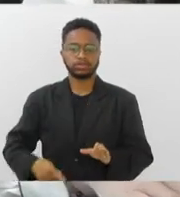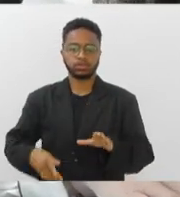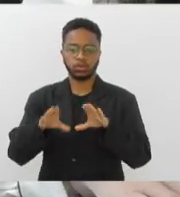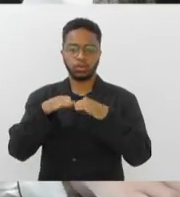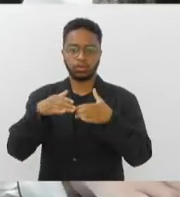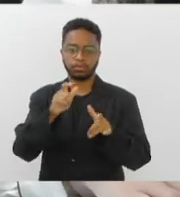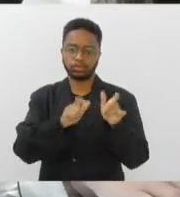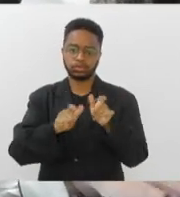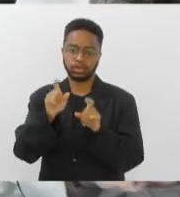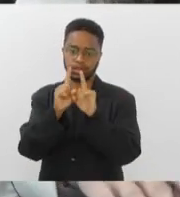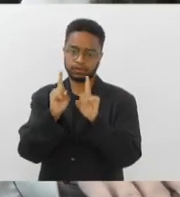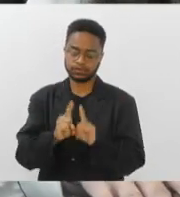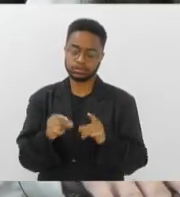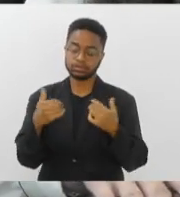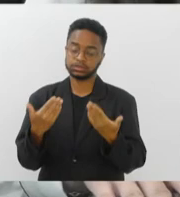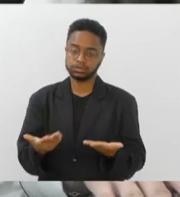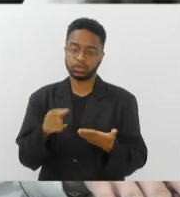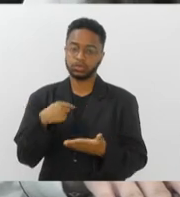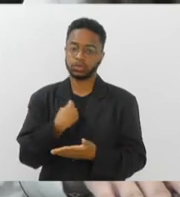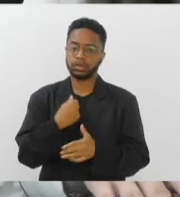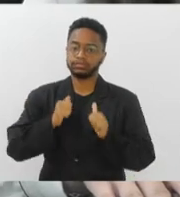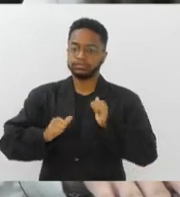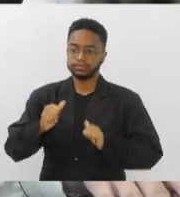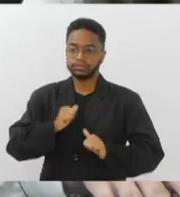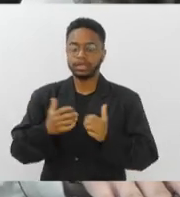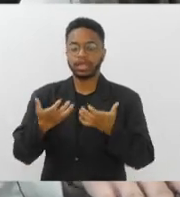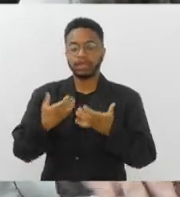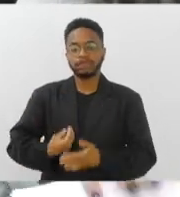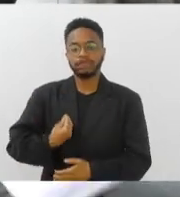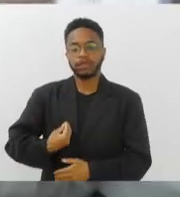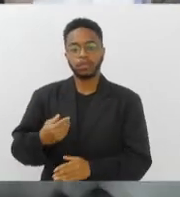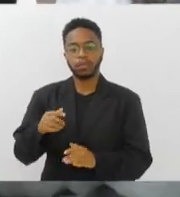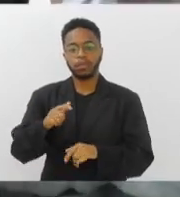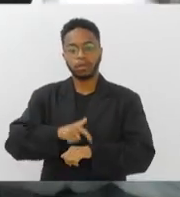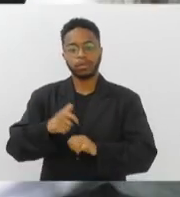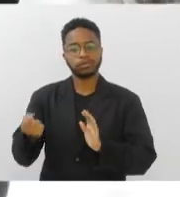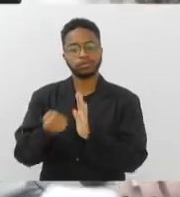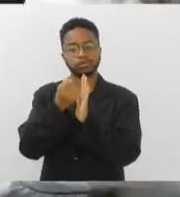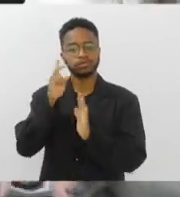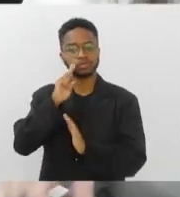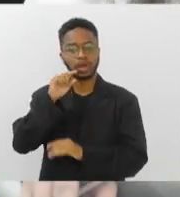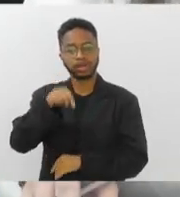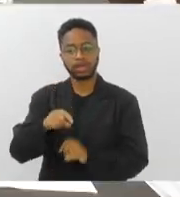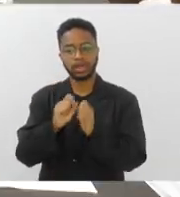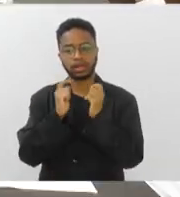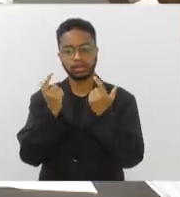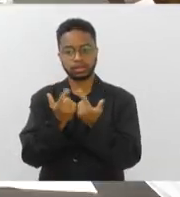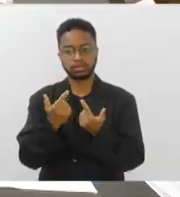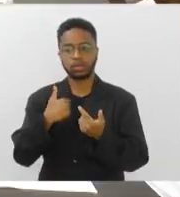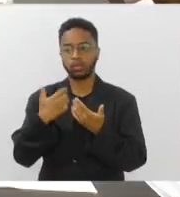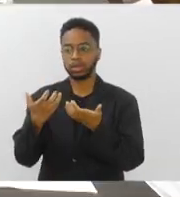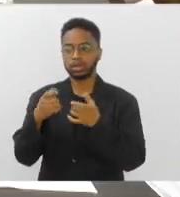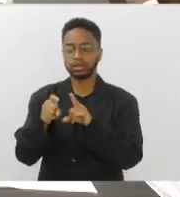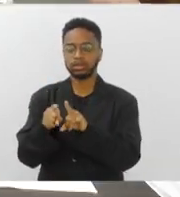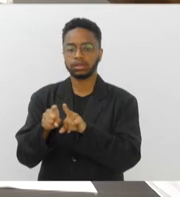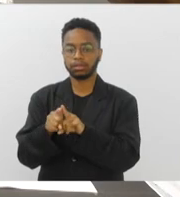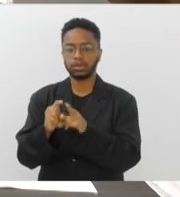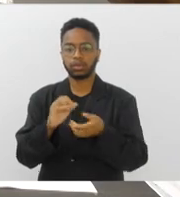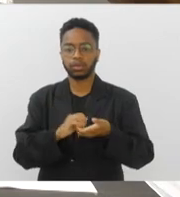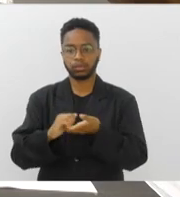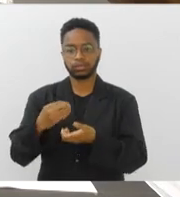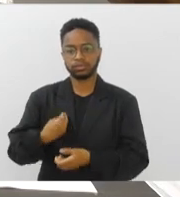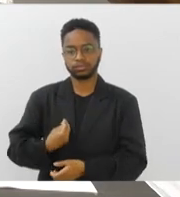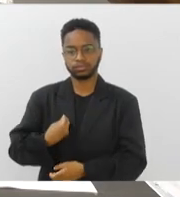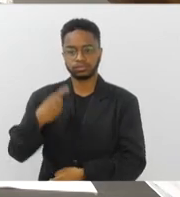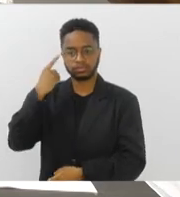com Deficiência. Então, estamos aqui ansiosos para viver esse momento histórico aqui na LERJ. Obrigada. Eu também queria, presidente, deputado Carlos Mink, saudar a